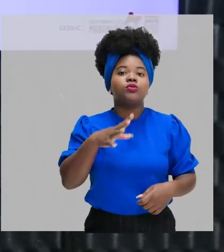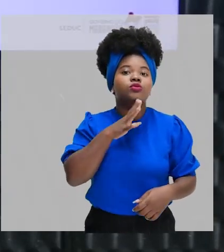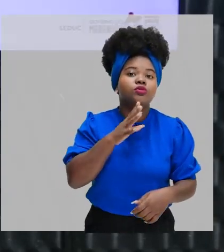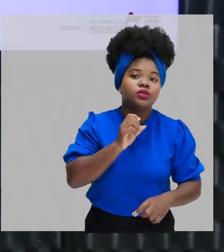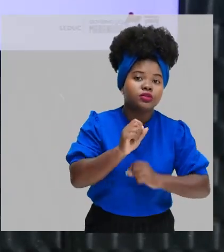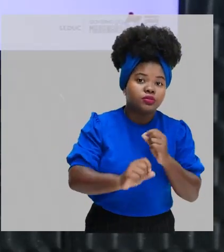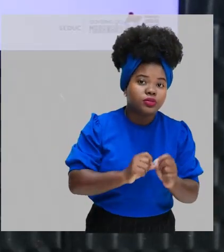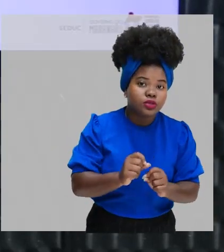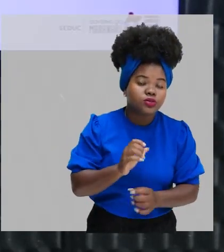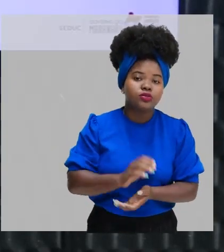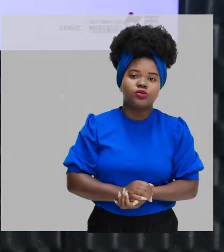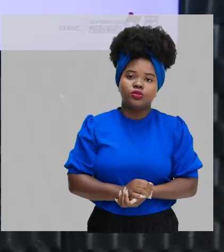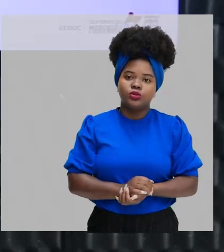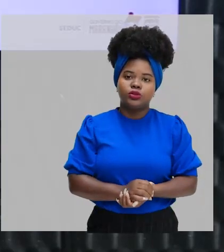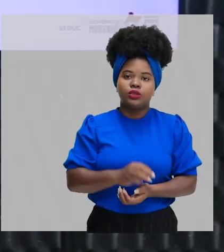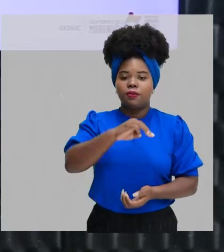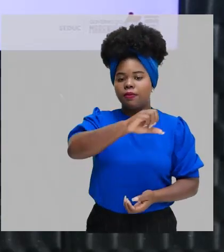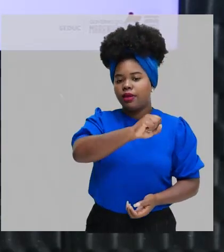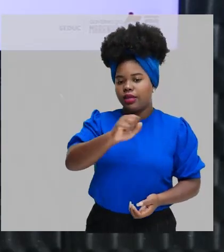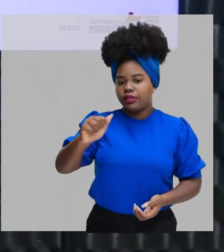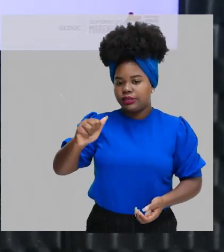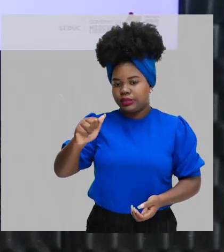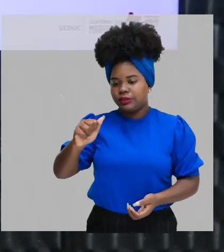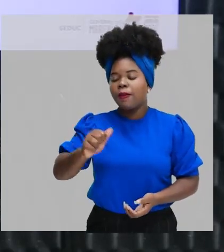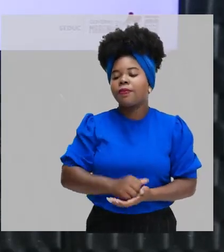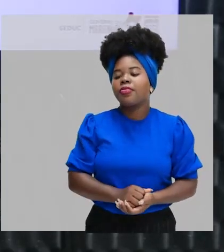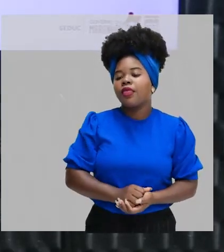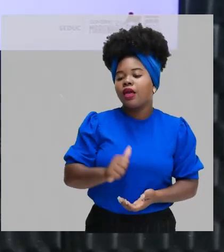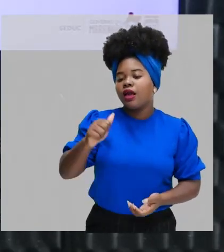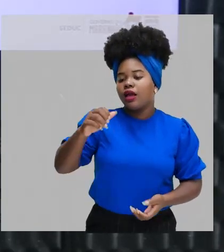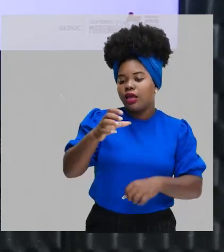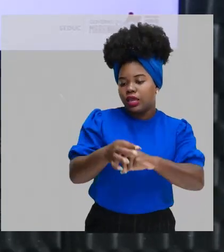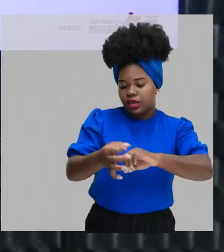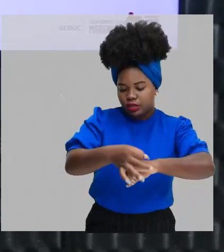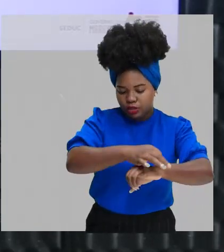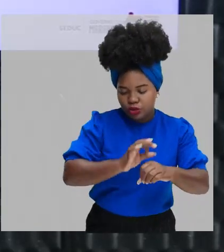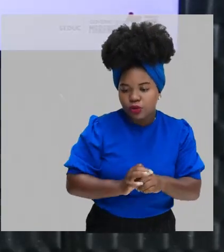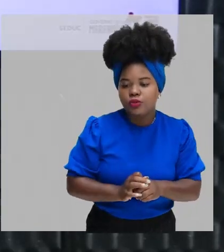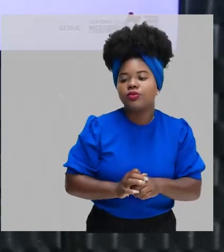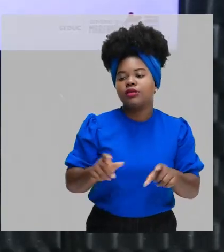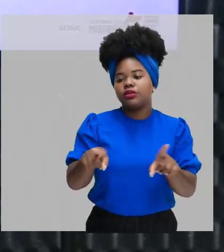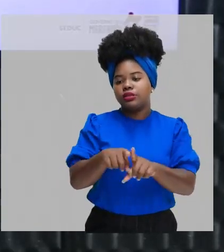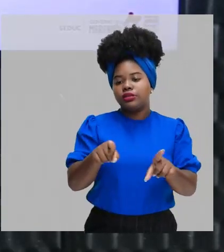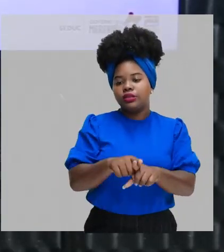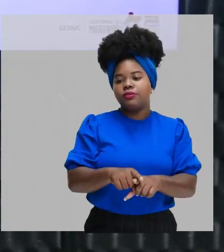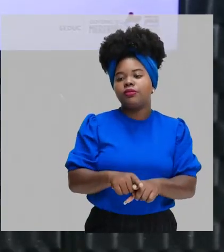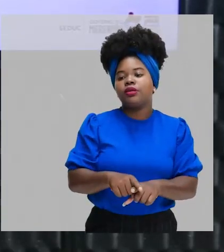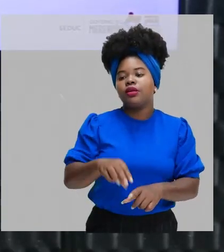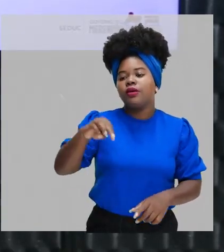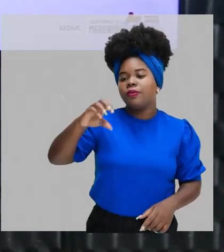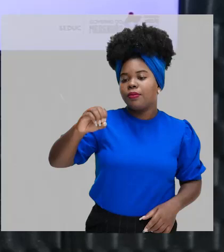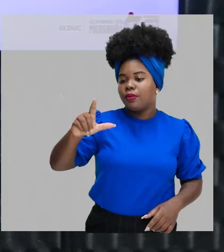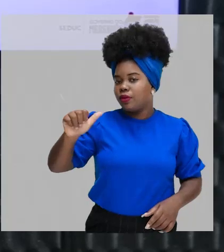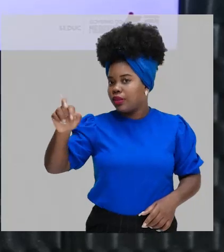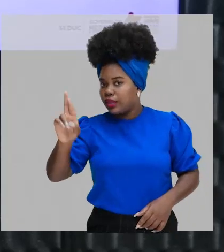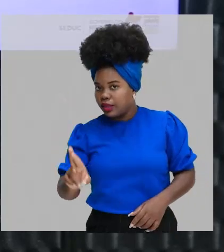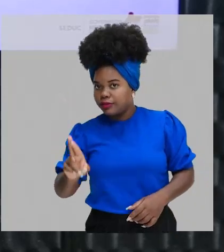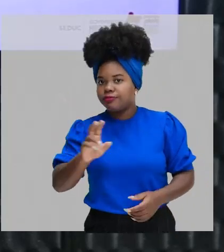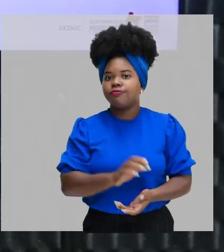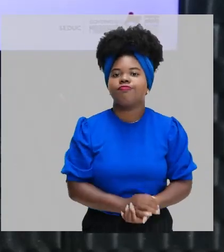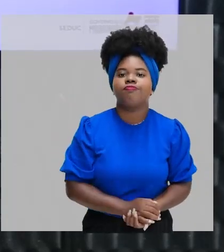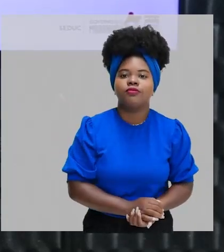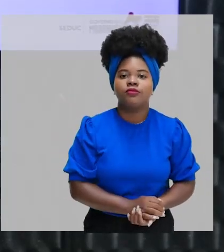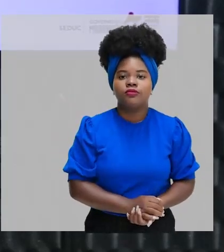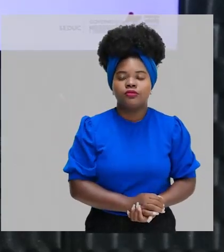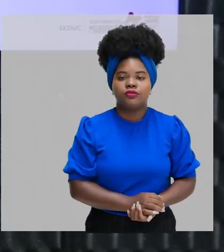a massa molecular, que vai ser o somatório dos átomos, que vão compor a molécula. A ideia da